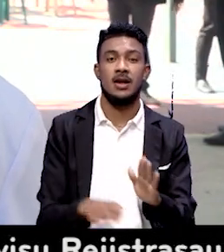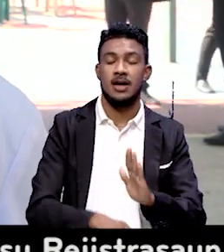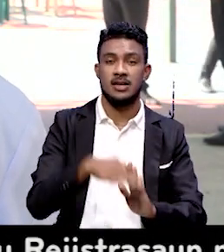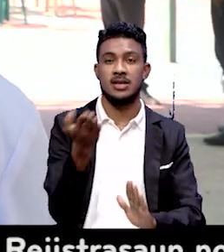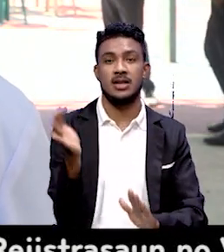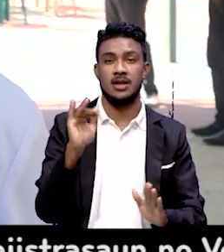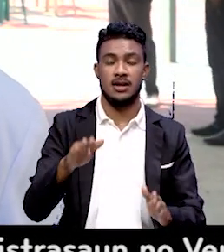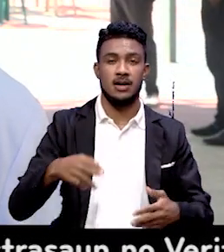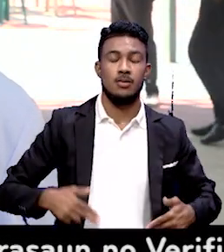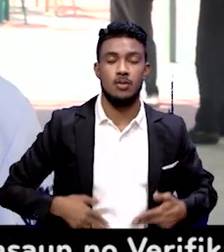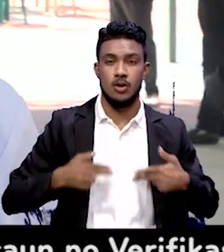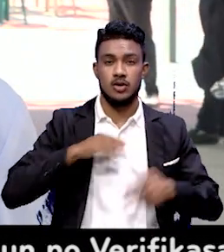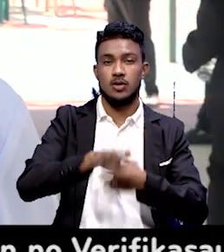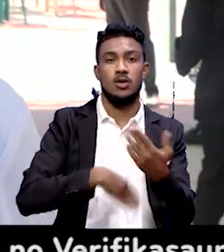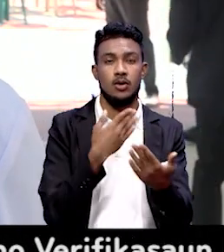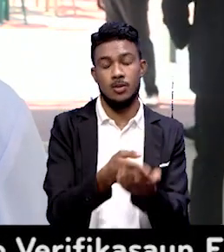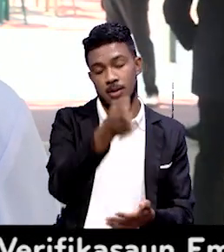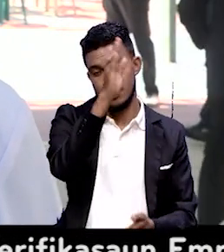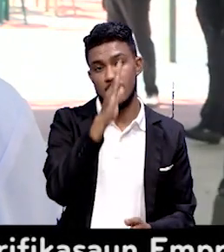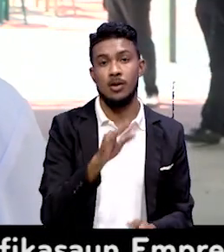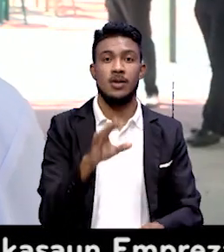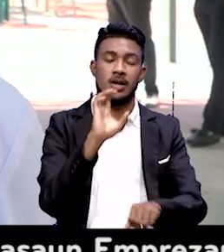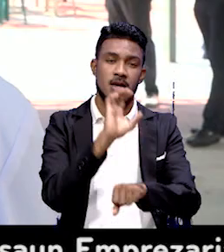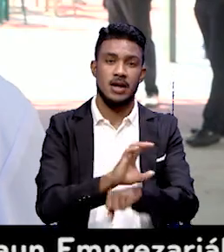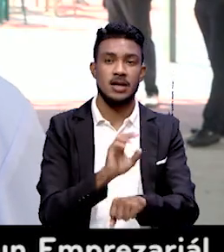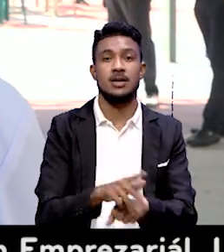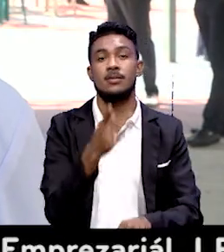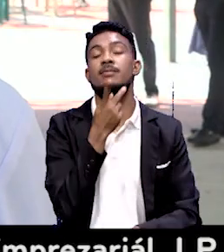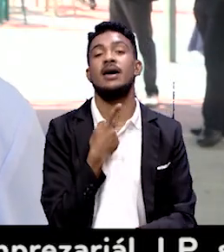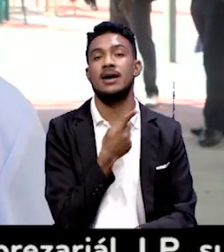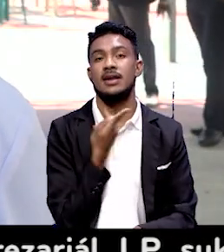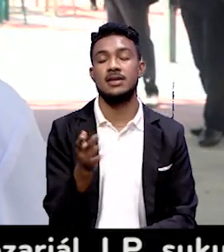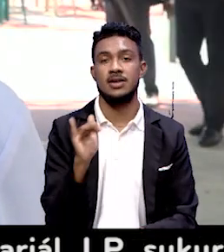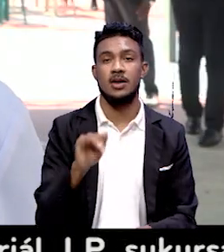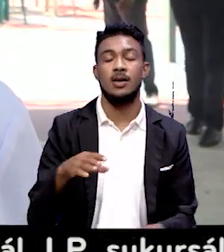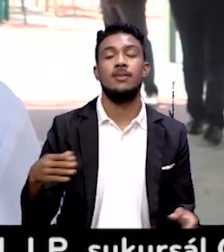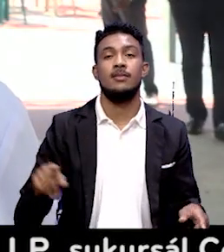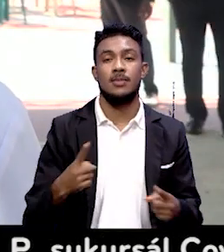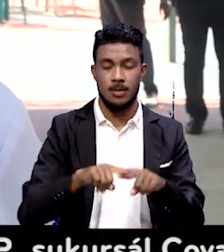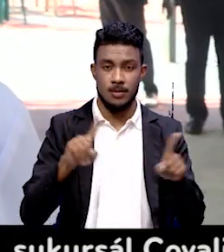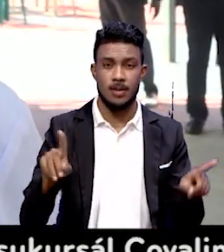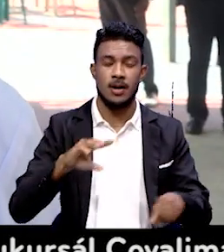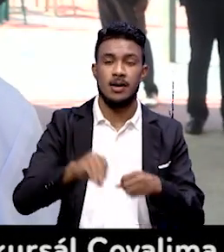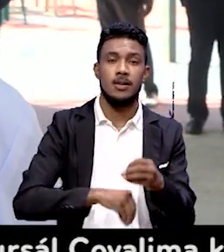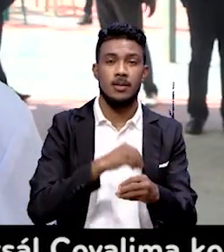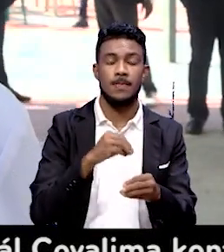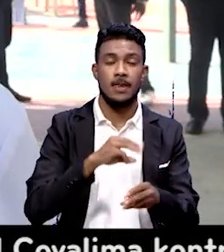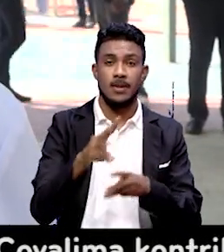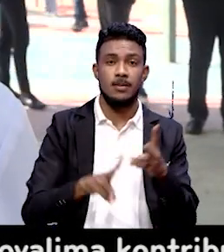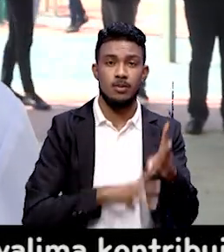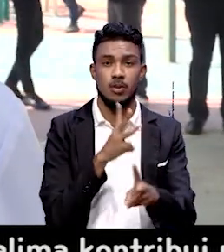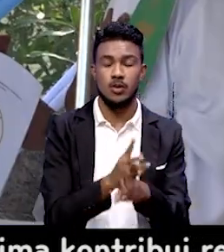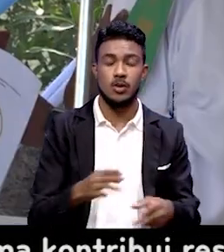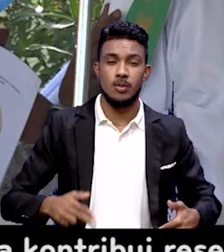com a maroma. Mais igreja, mais conselho pastoral, ora, mas vele bem mundo, vai ir loro muris loro